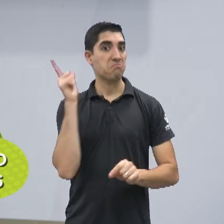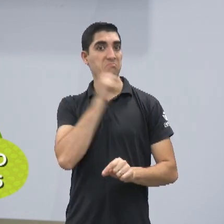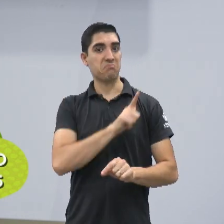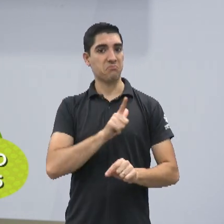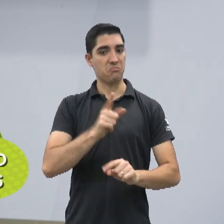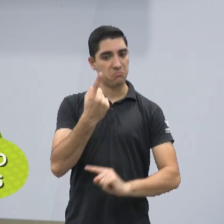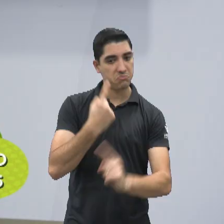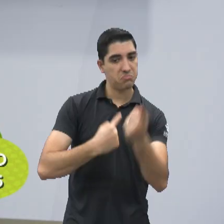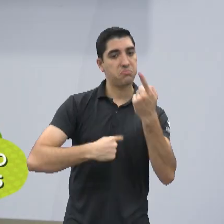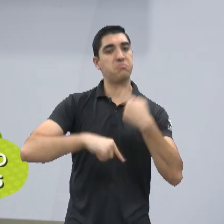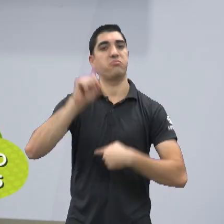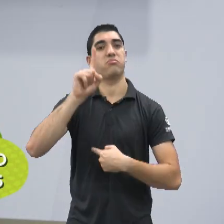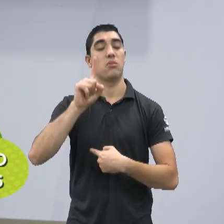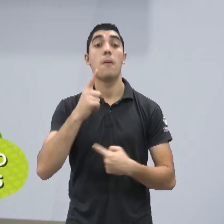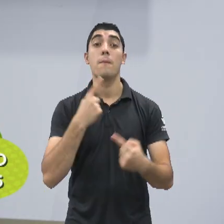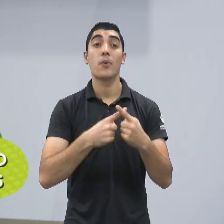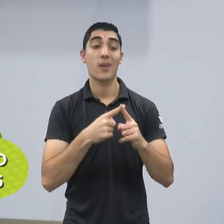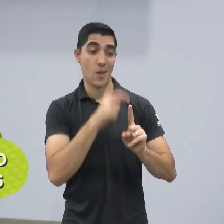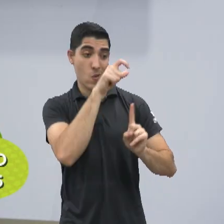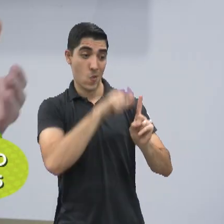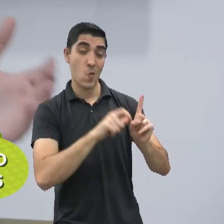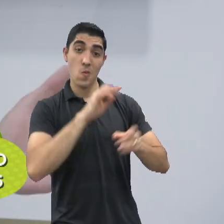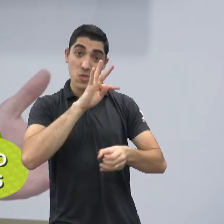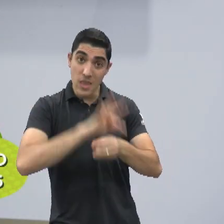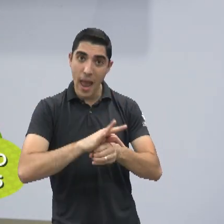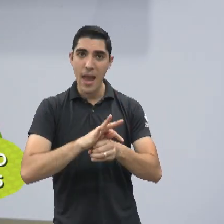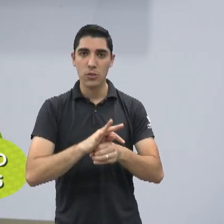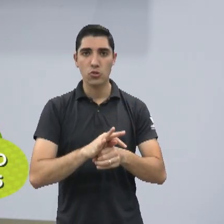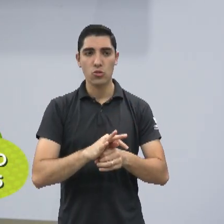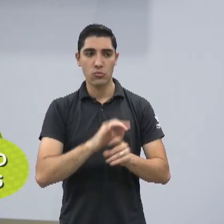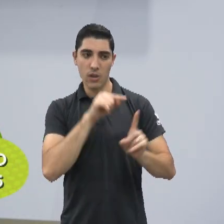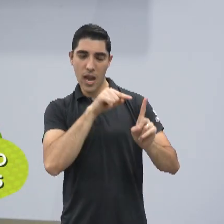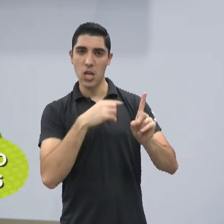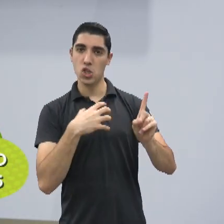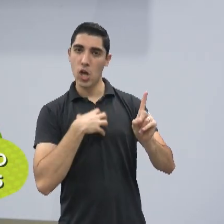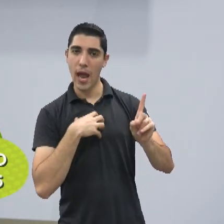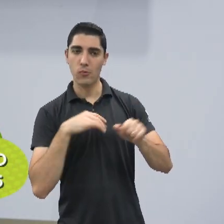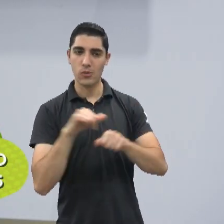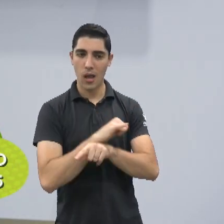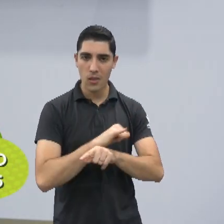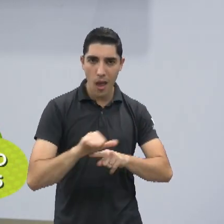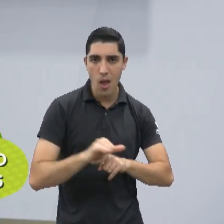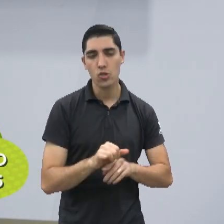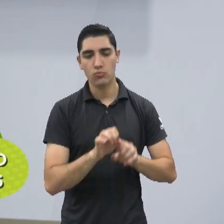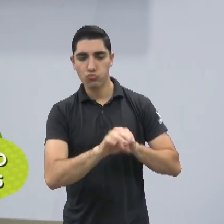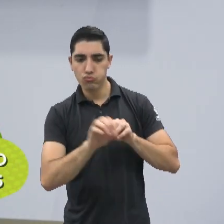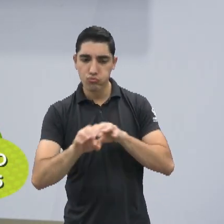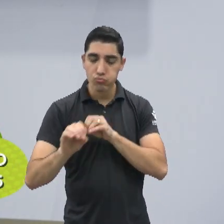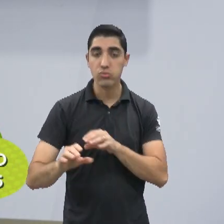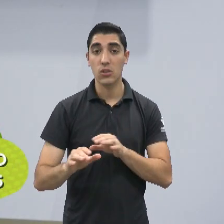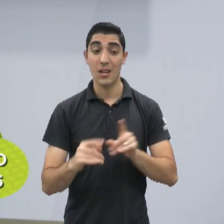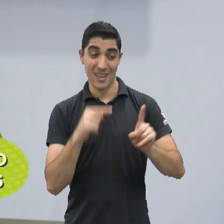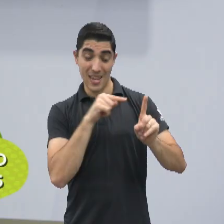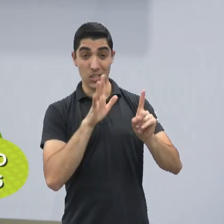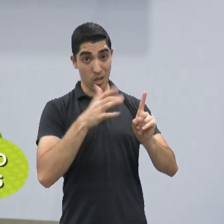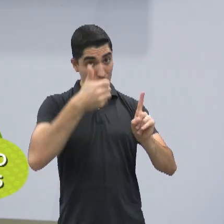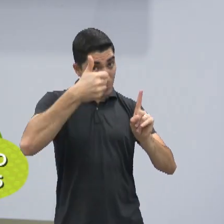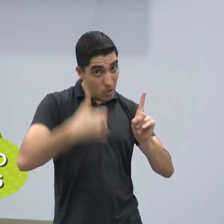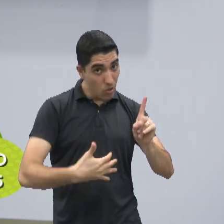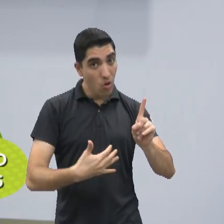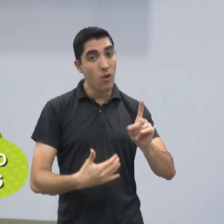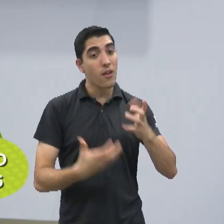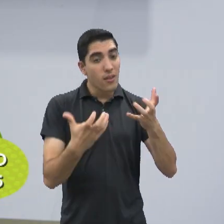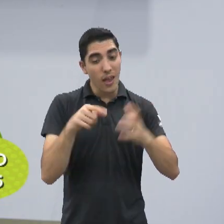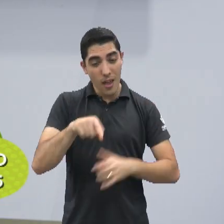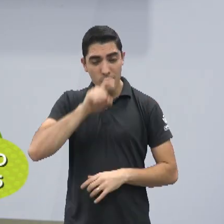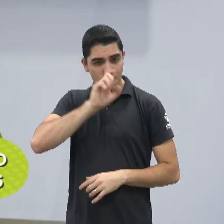que taticamente o Moacir Júnior vai querer, né? Na coletiva de estreia ele falou, Bruno, que ele queria um time que fosse um pouco